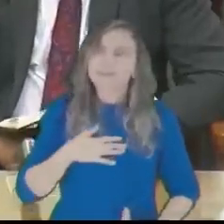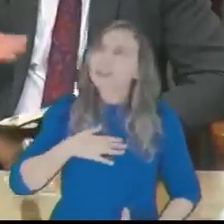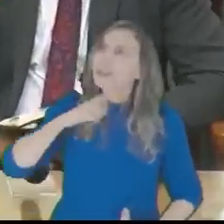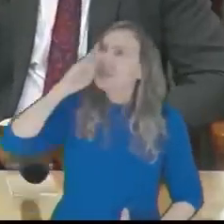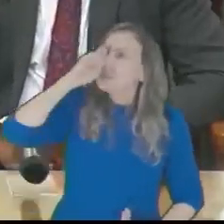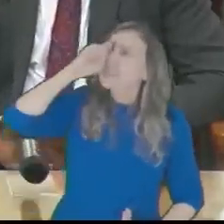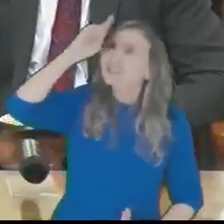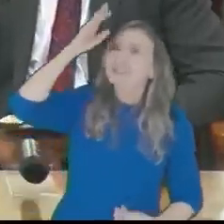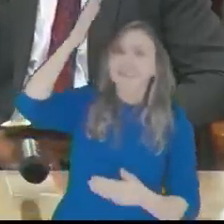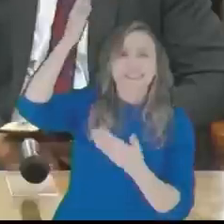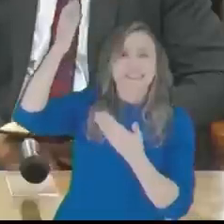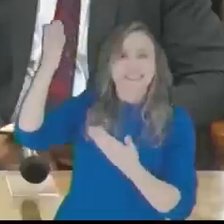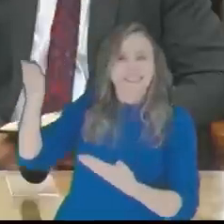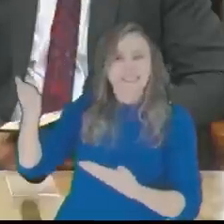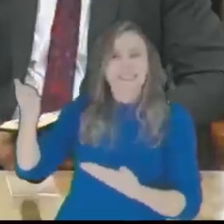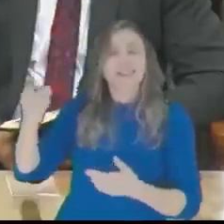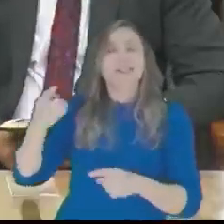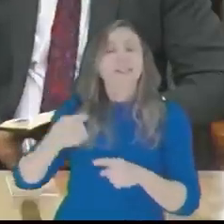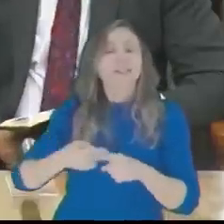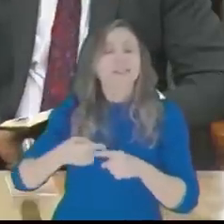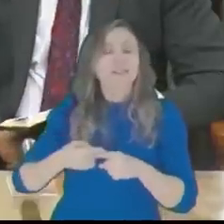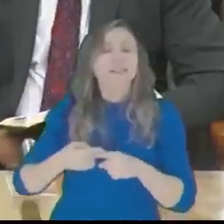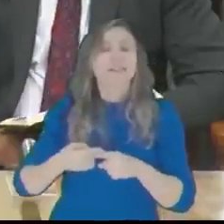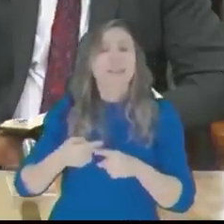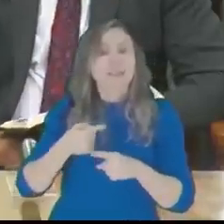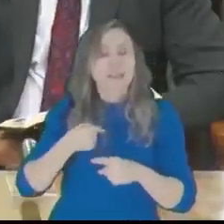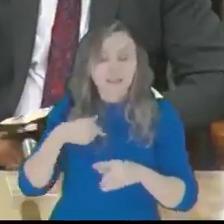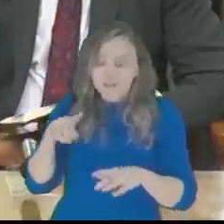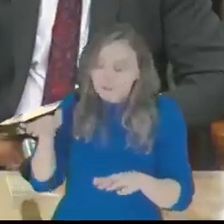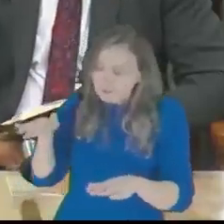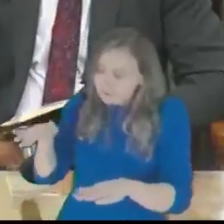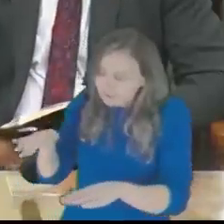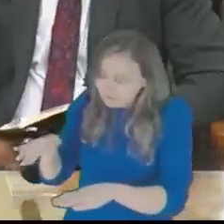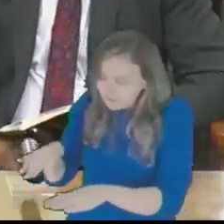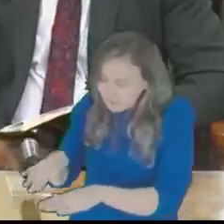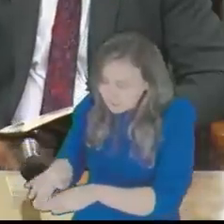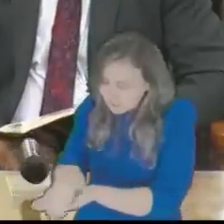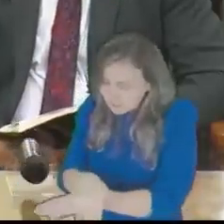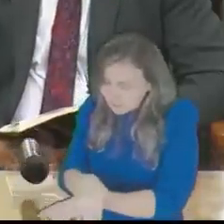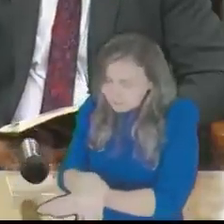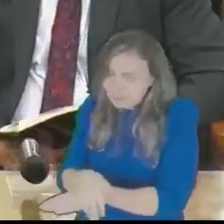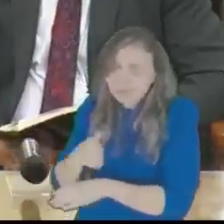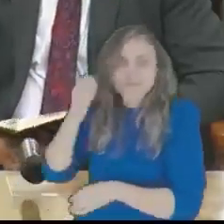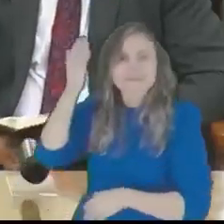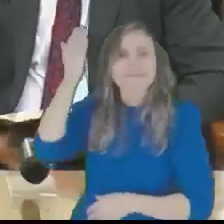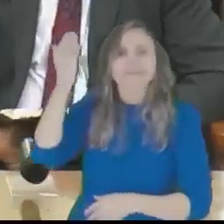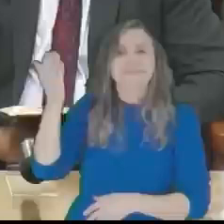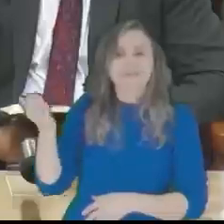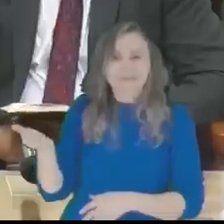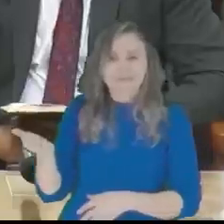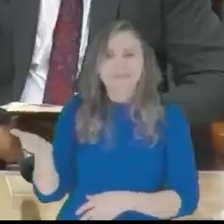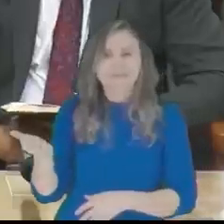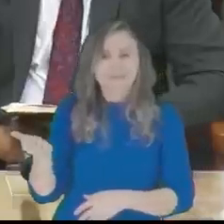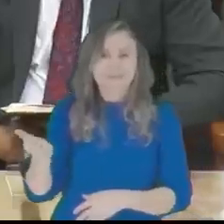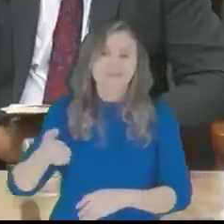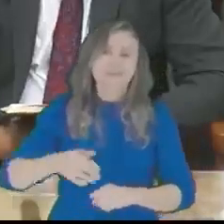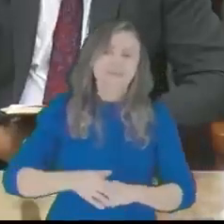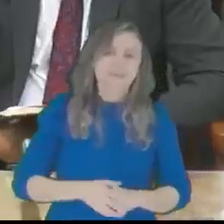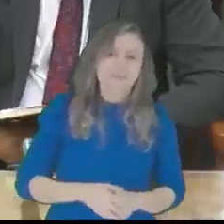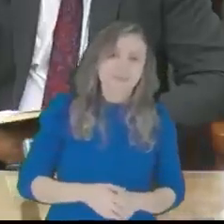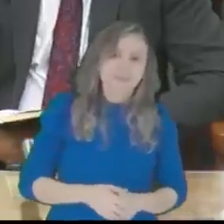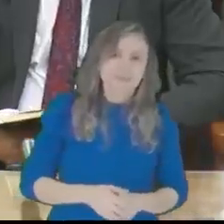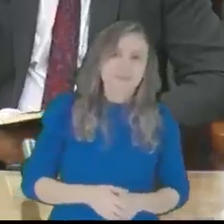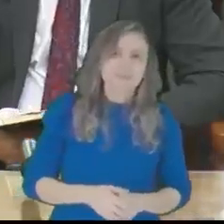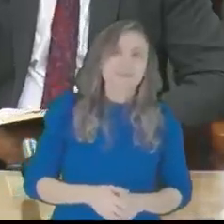Porque você está batizado. Você está debaixo do controle dEle. É isso que Jesus está falando. Para fazer